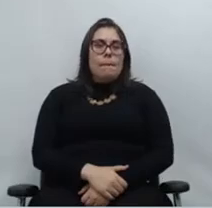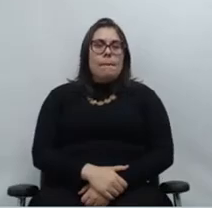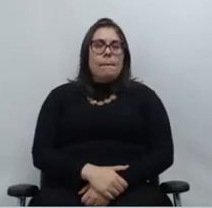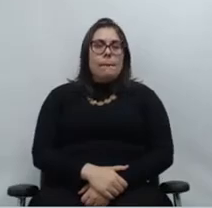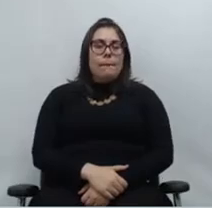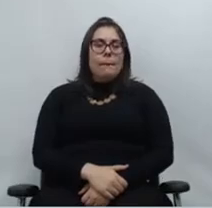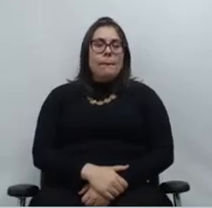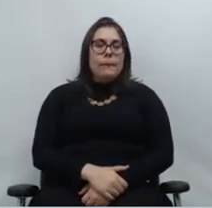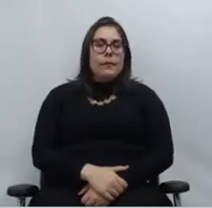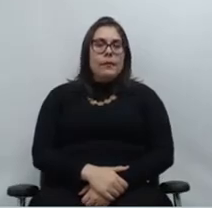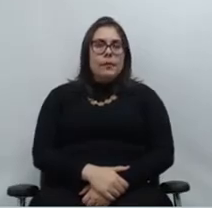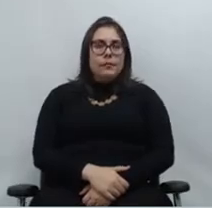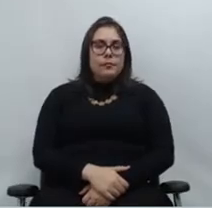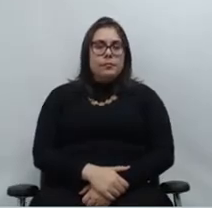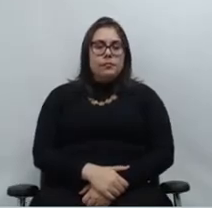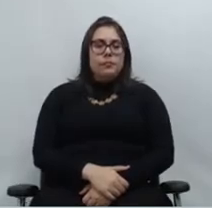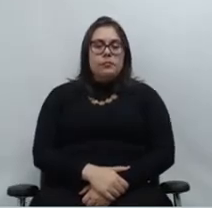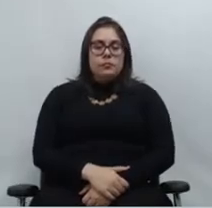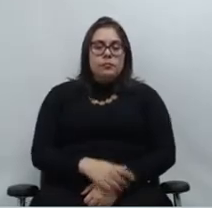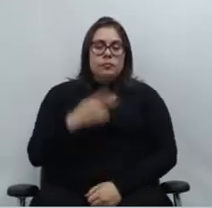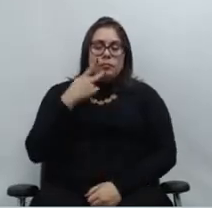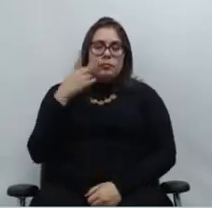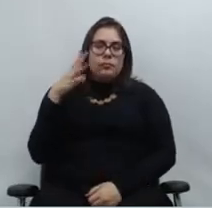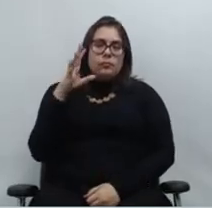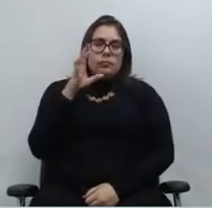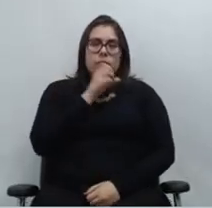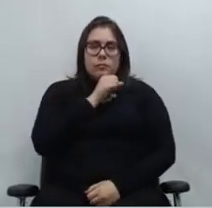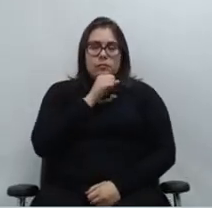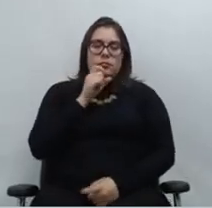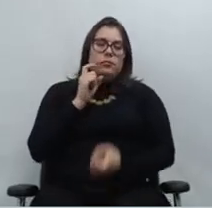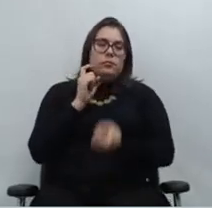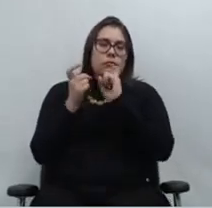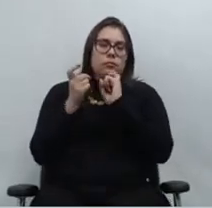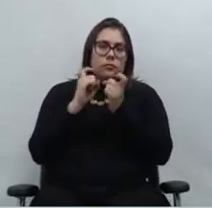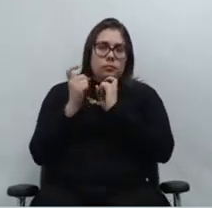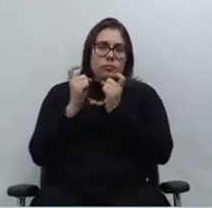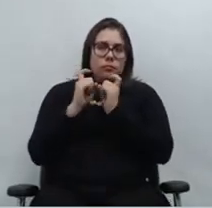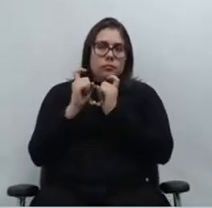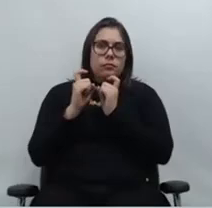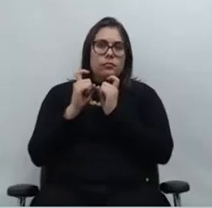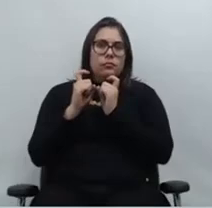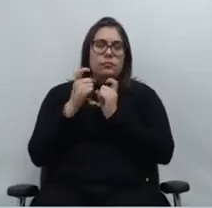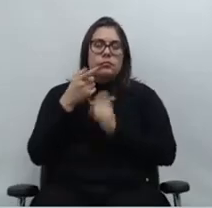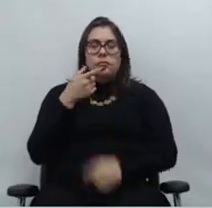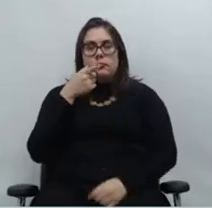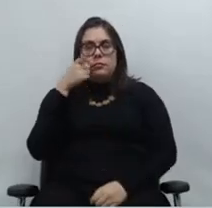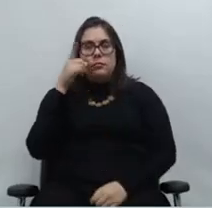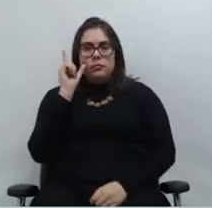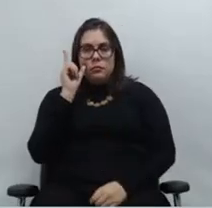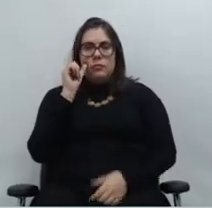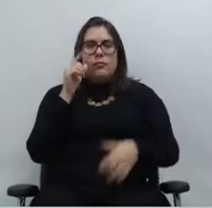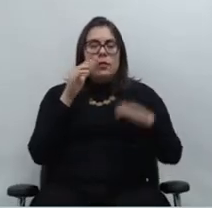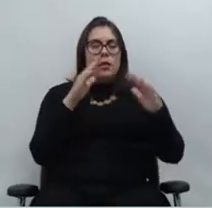Passo aqui a menção às principais, vou falar muito brevemente, fizemos uma reunião com a excelentíssima defensora ontem no Palácio, na Casa